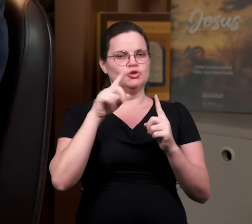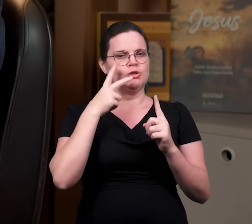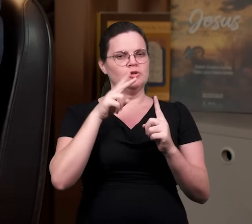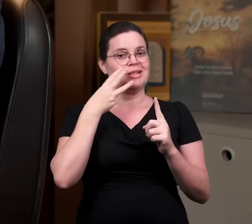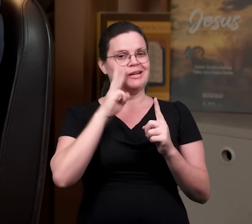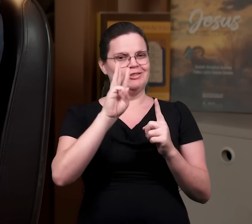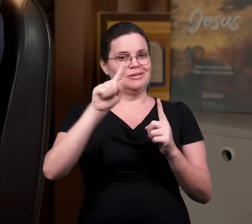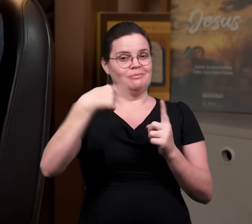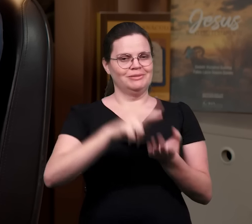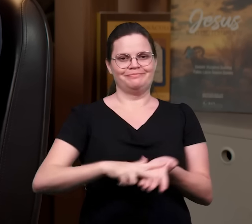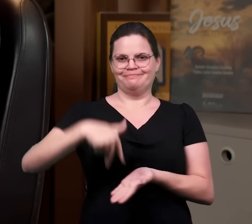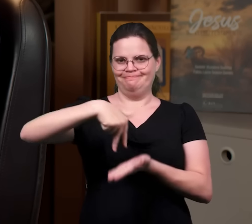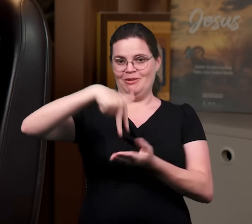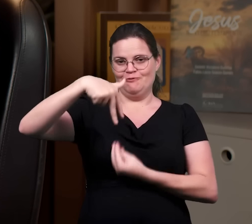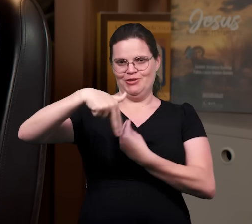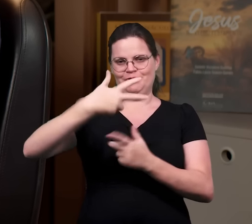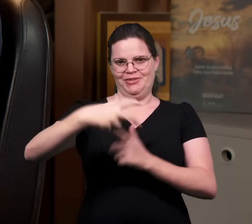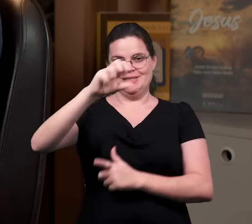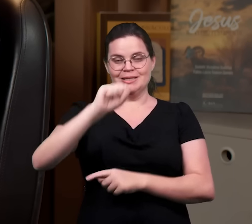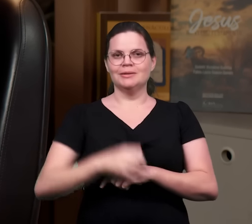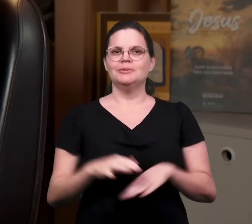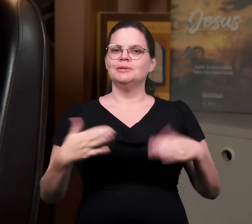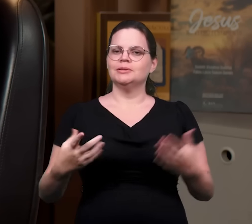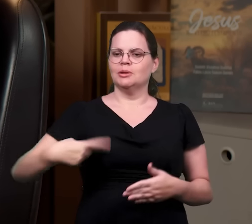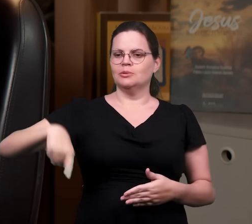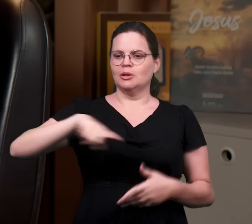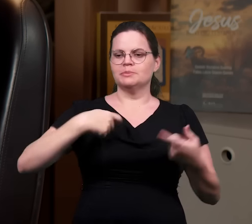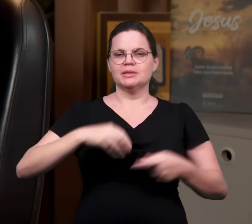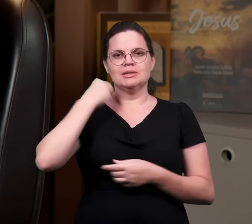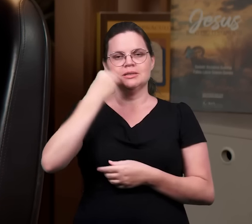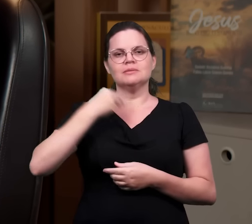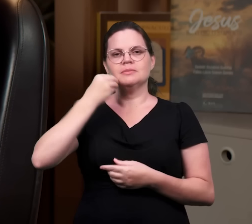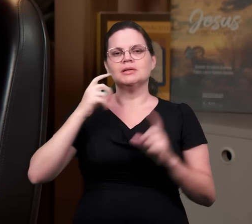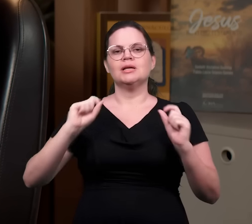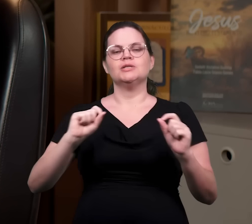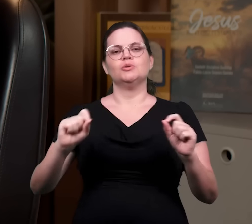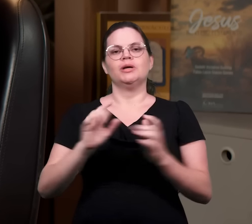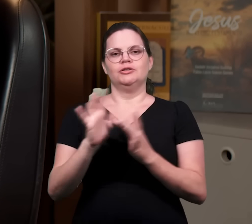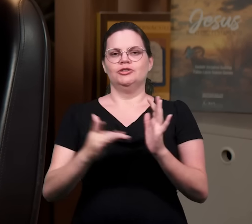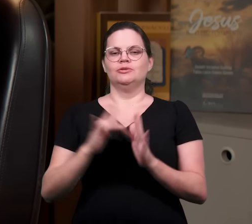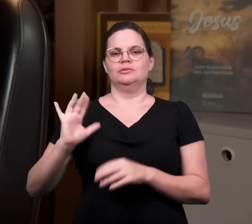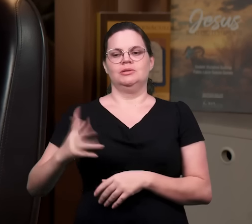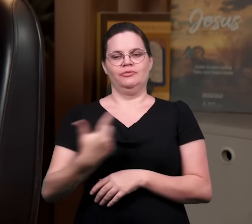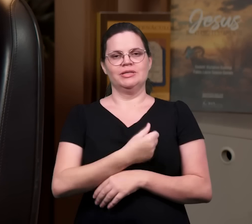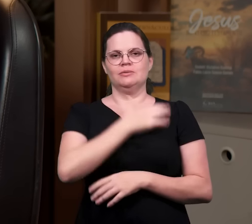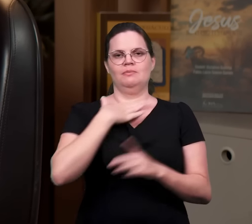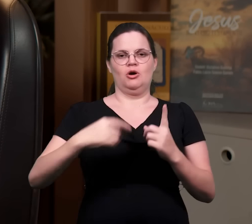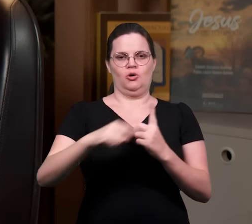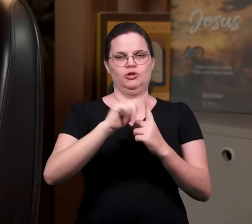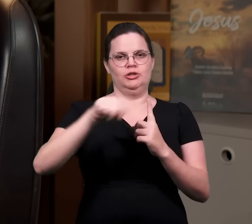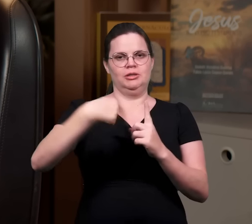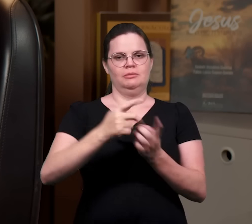ressurreição. Então nós não podemos deixar de viver a experiência com a morte e a ressurreição. Eu até